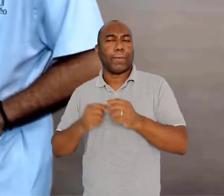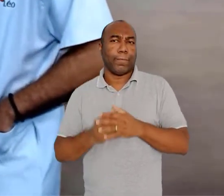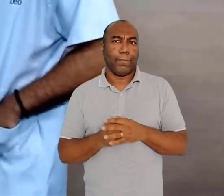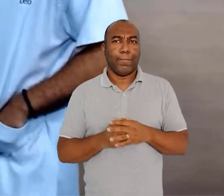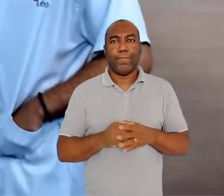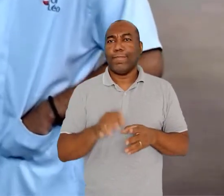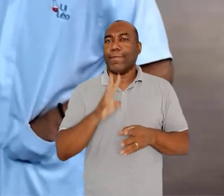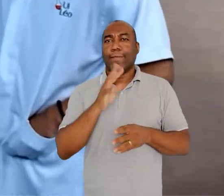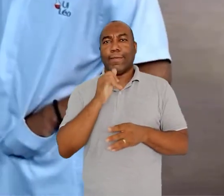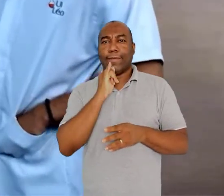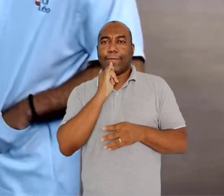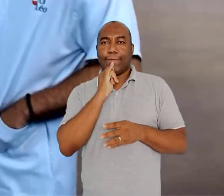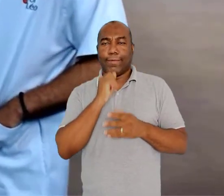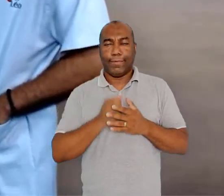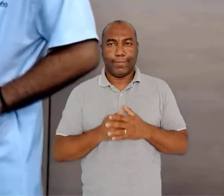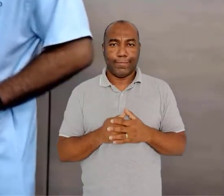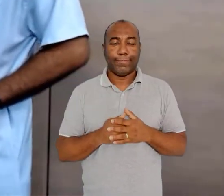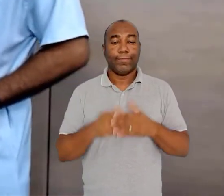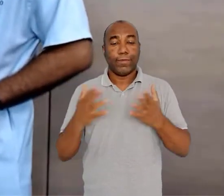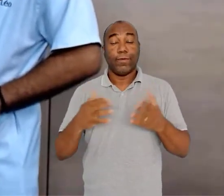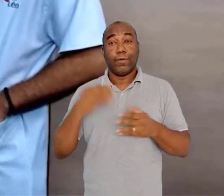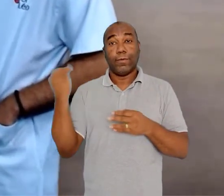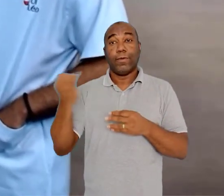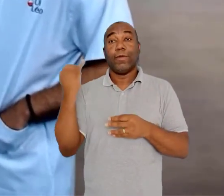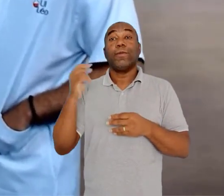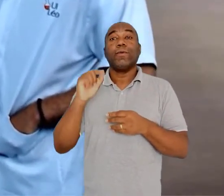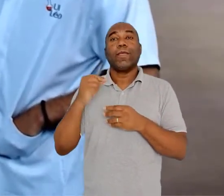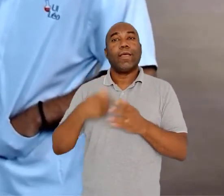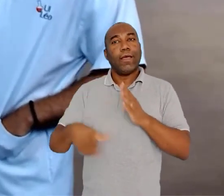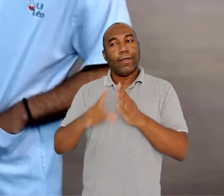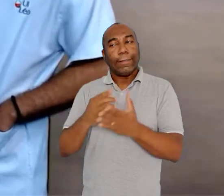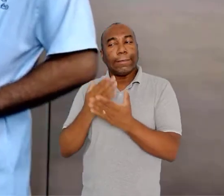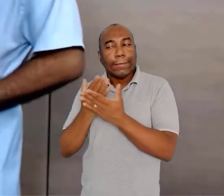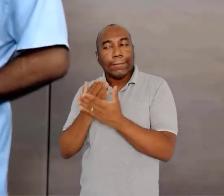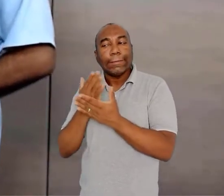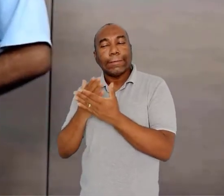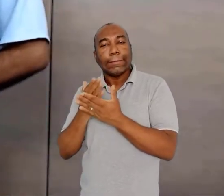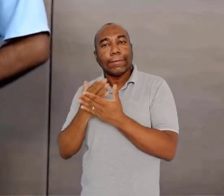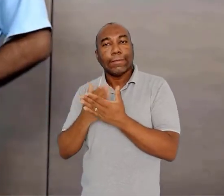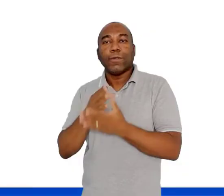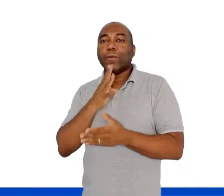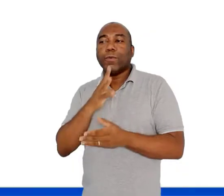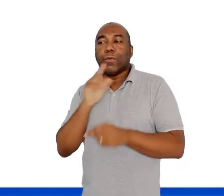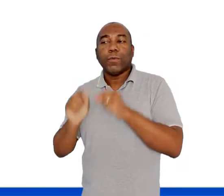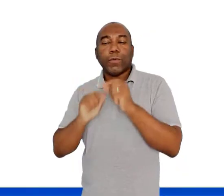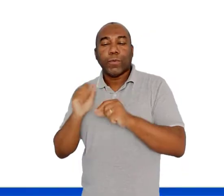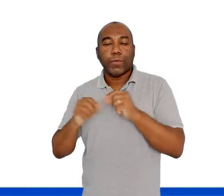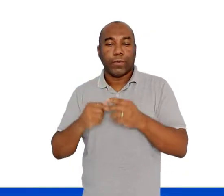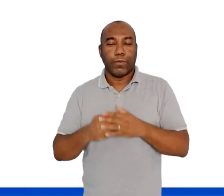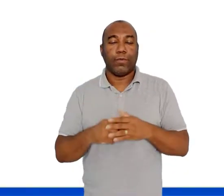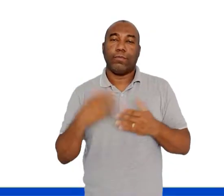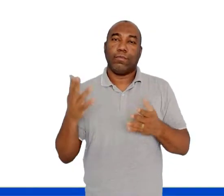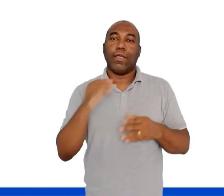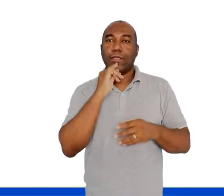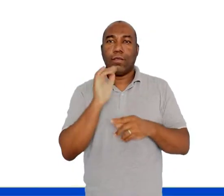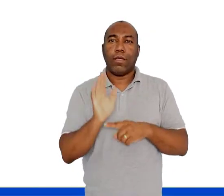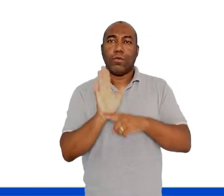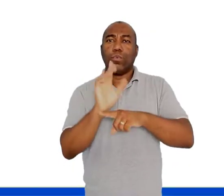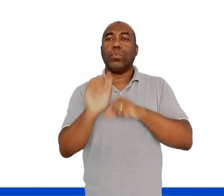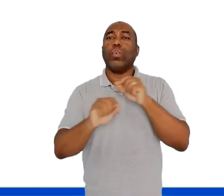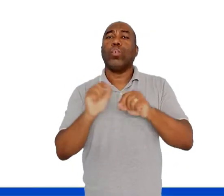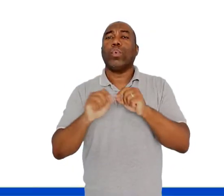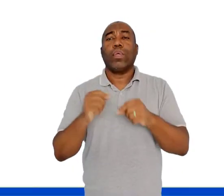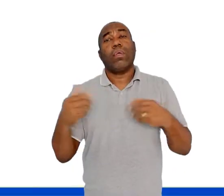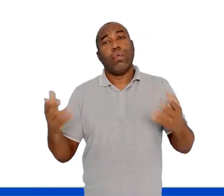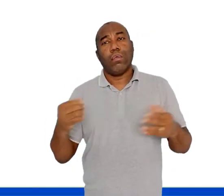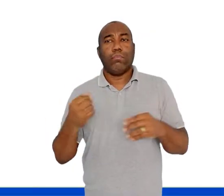lá. Então, para isso que serve esse primeiro caso. Então, eu tenho uma espécie química A e B, formando C e D. Isso aqui